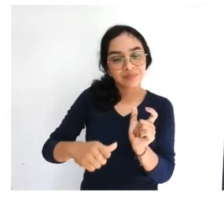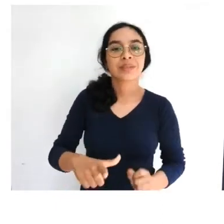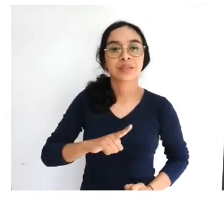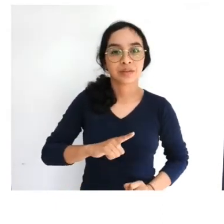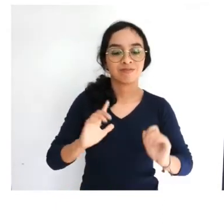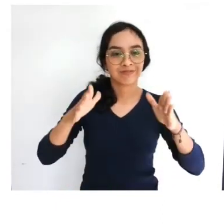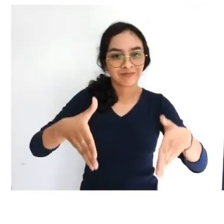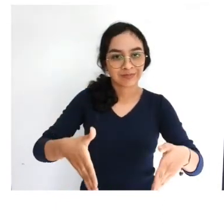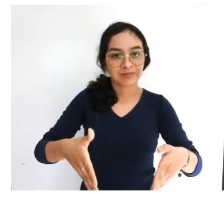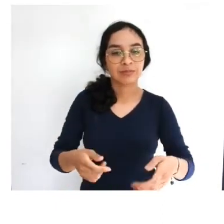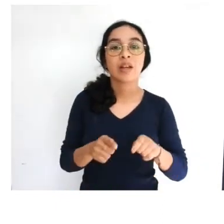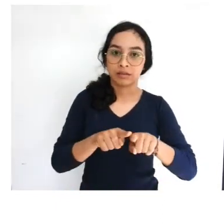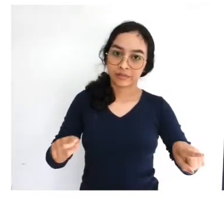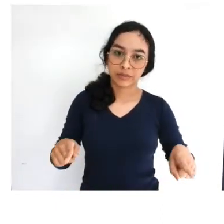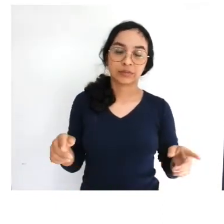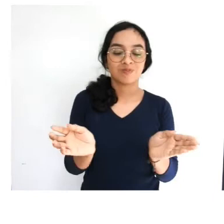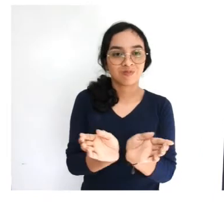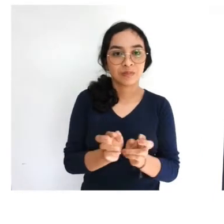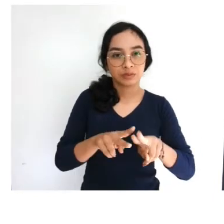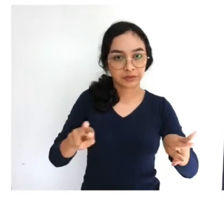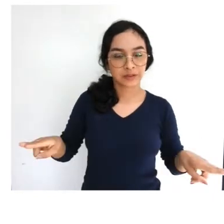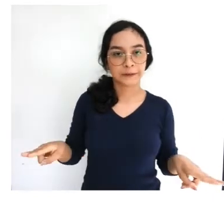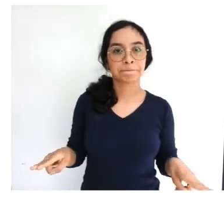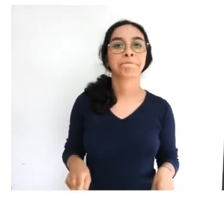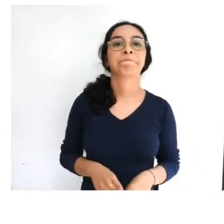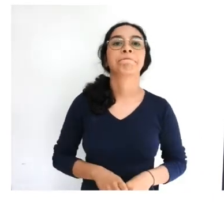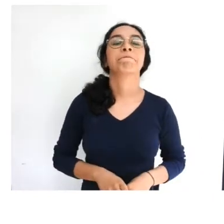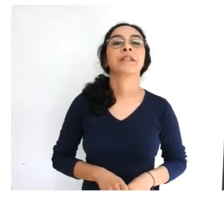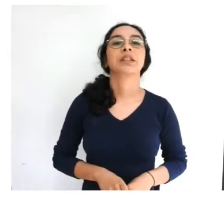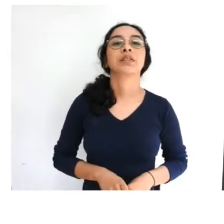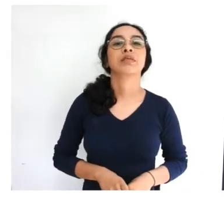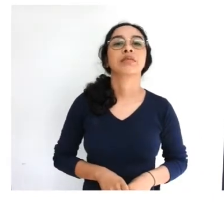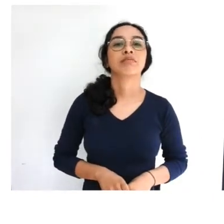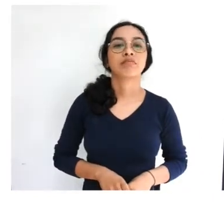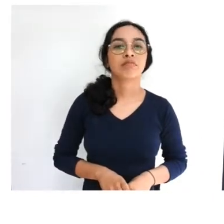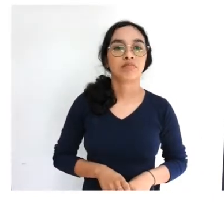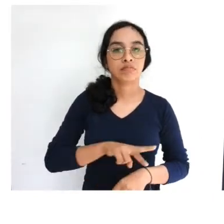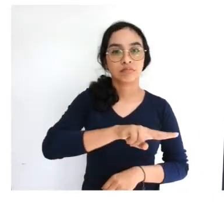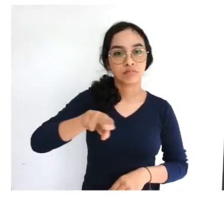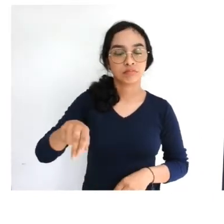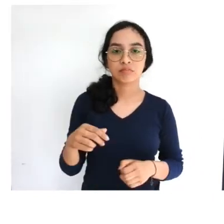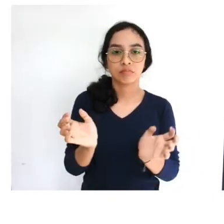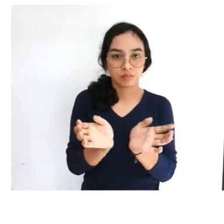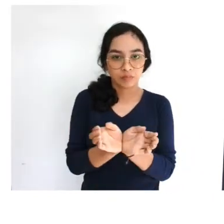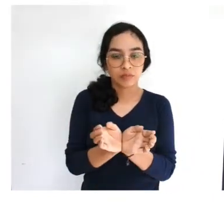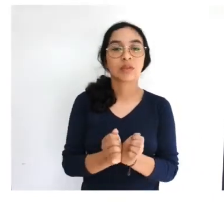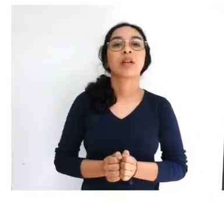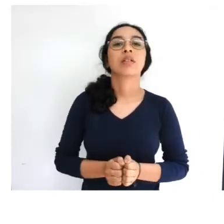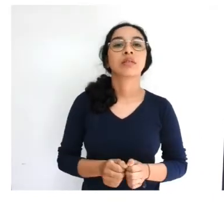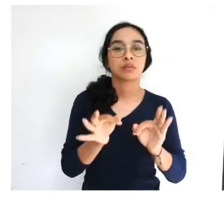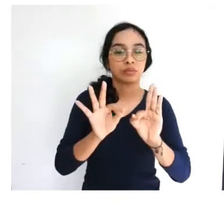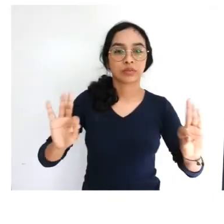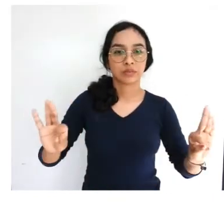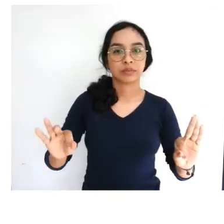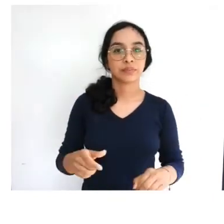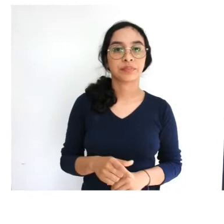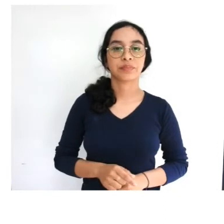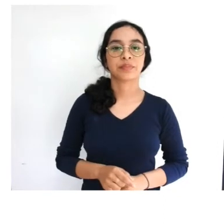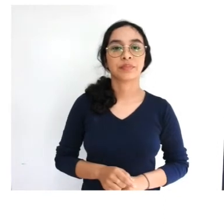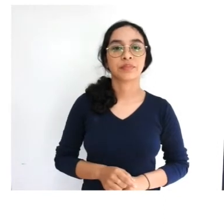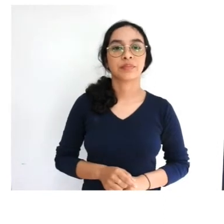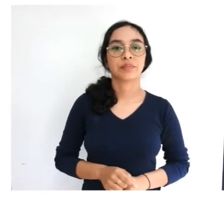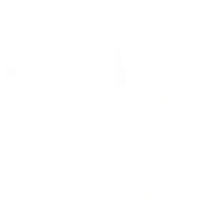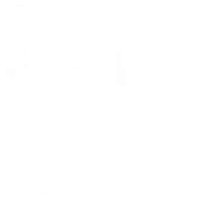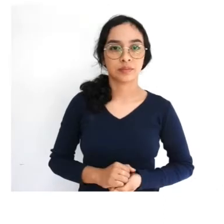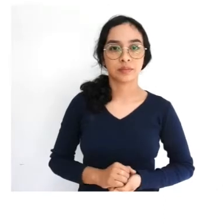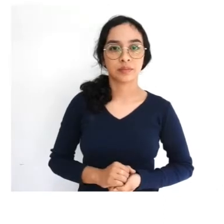desinências específicas, mas este é outro caso, não pertence aqui aos casos de classificação